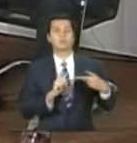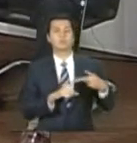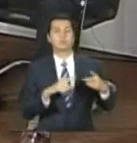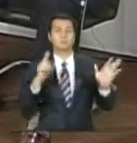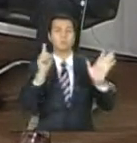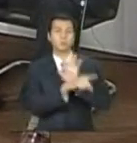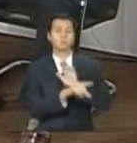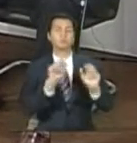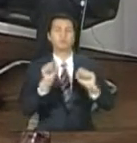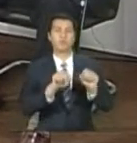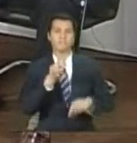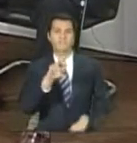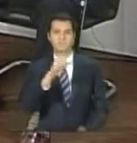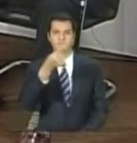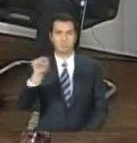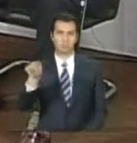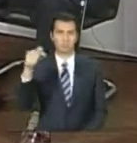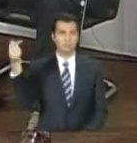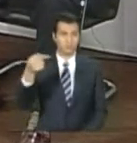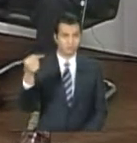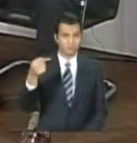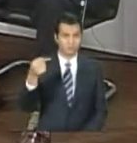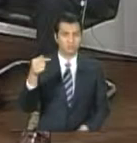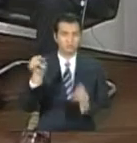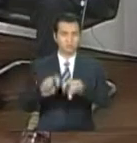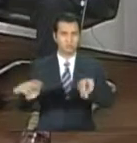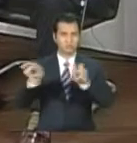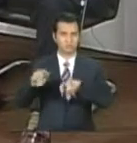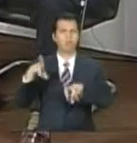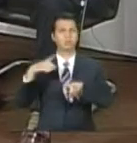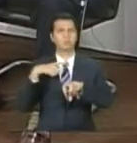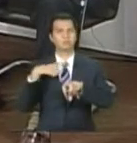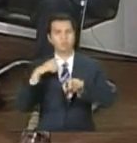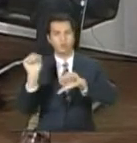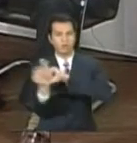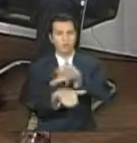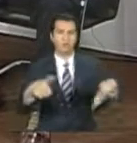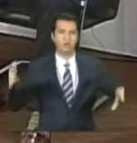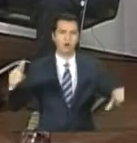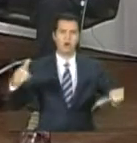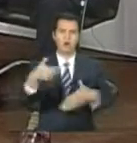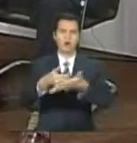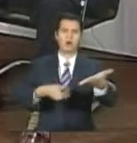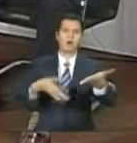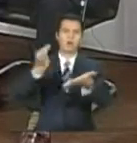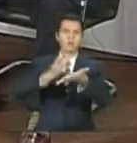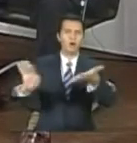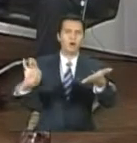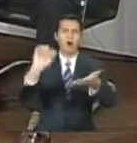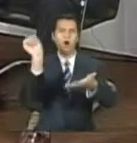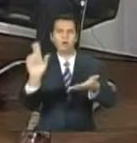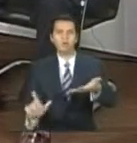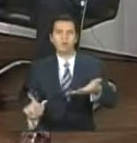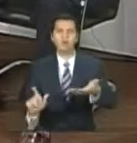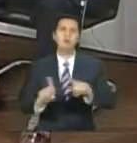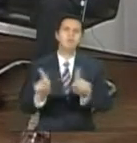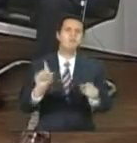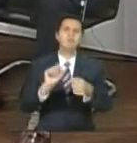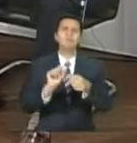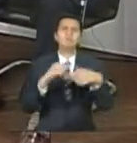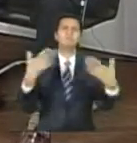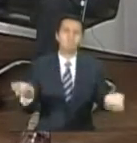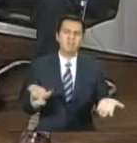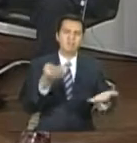nova versão do Cadastro Único, essa versão 7, está substituindo os formulários de cadastros azuis. O que se deve fazer com os registros